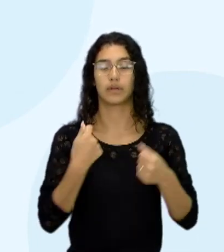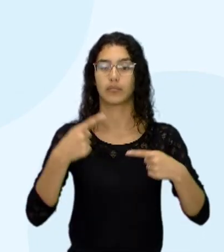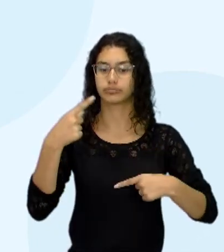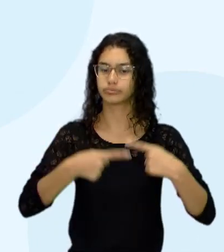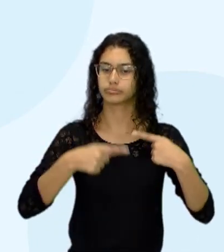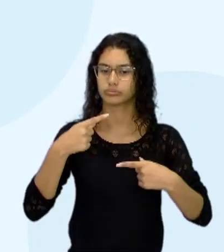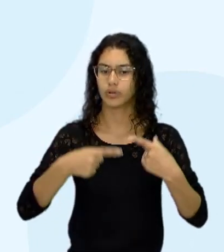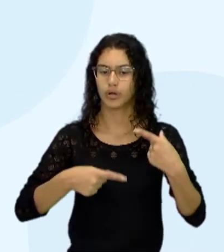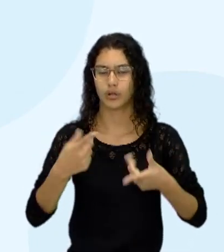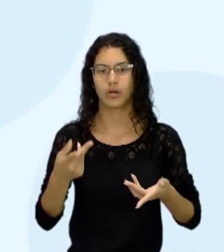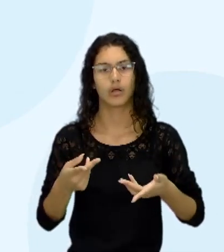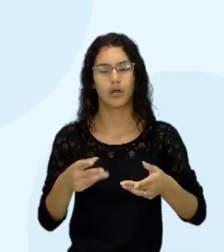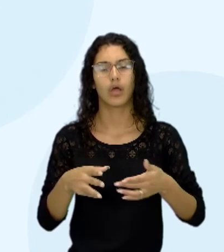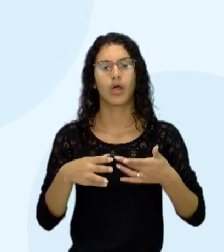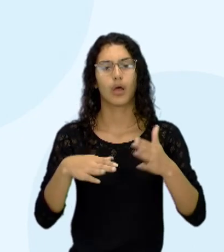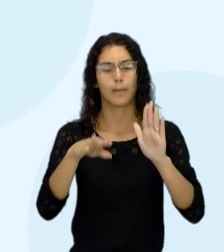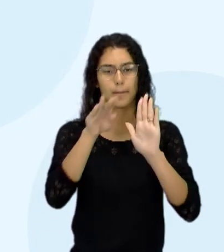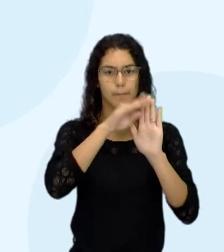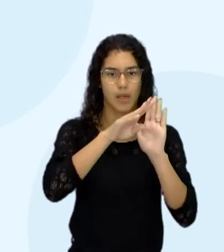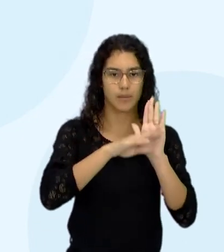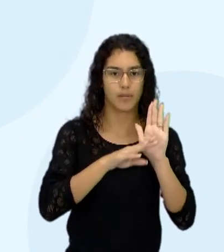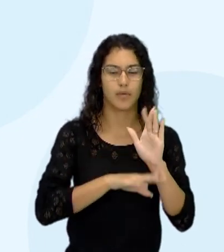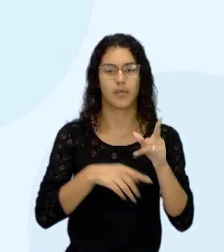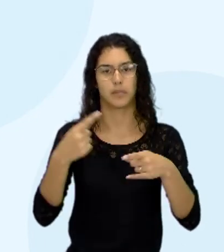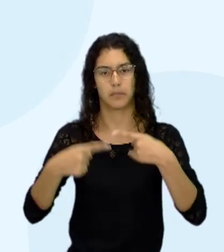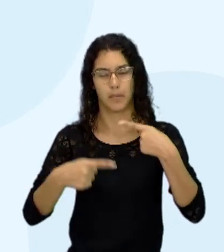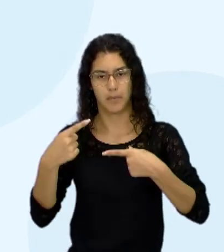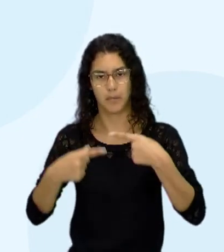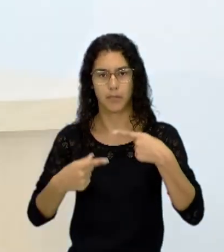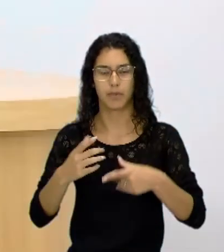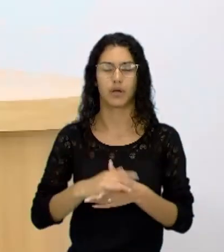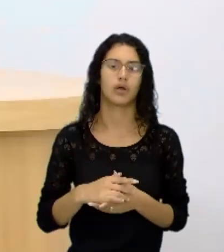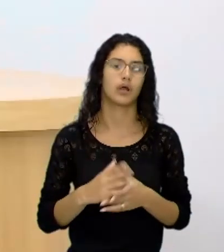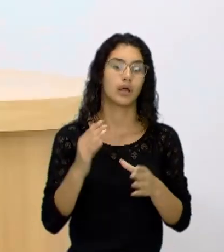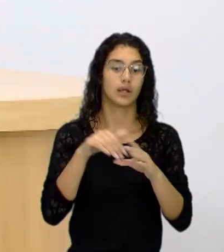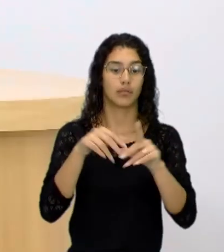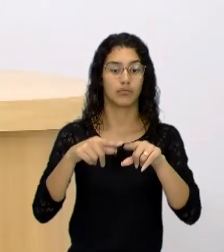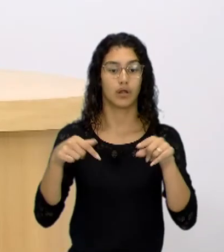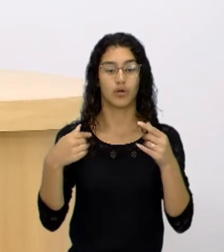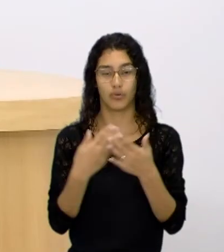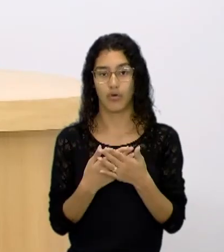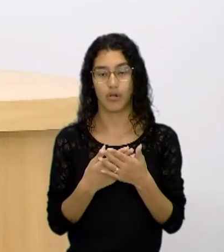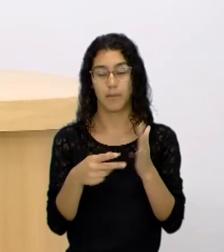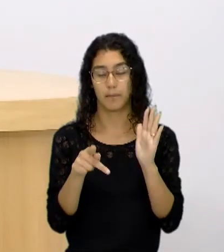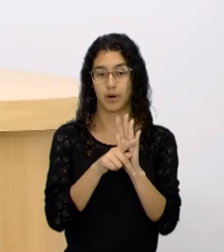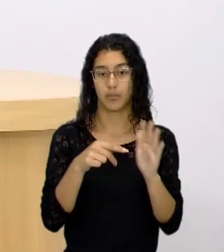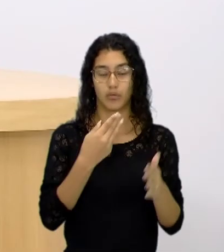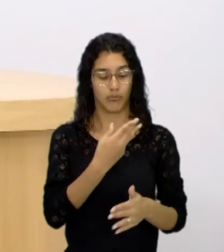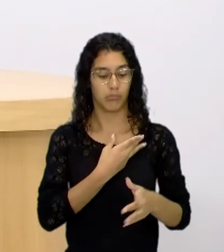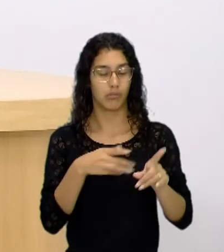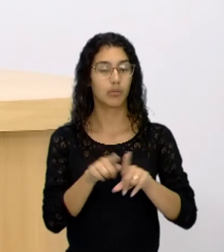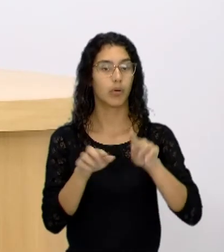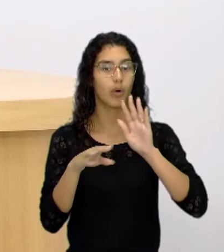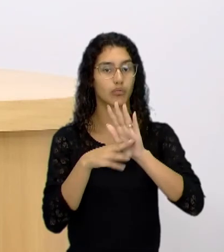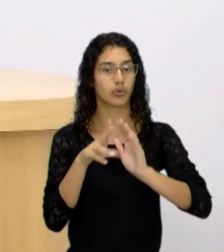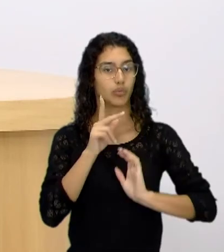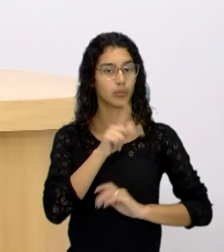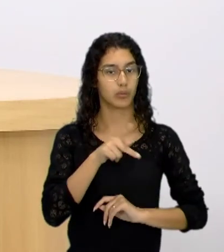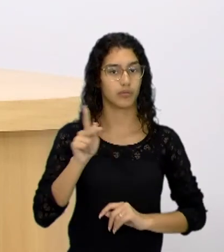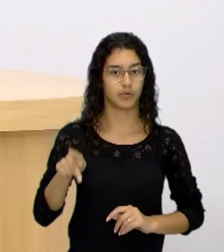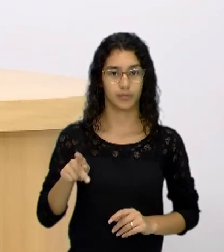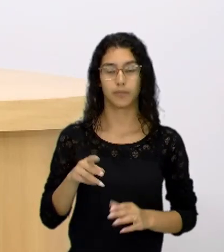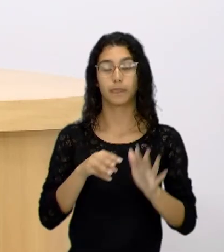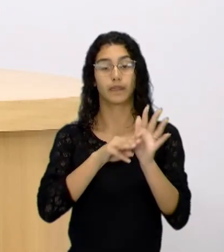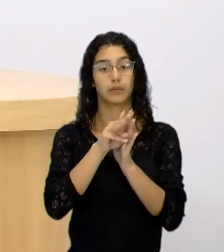ele tem que pôr isso em pauta para debater entre si, né, e com os outros amigos, com a ajuda do professor. E